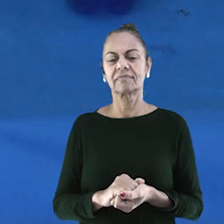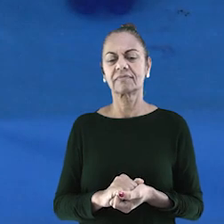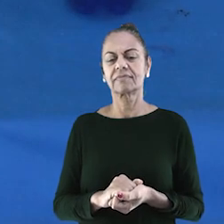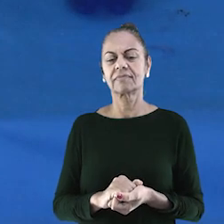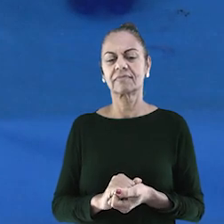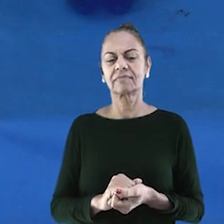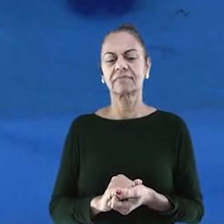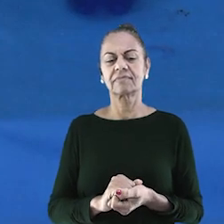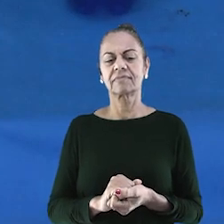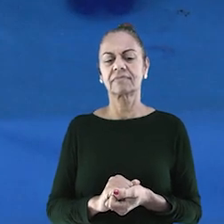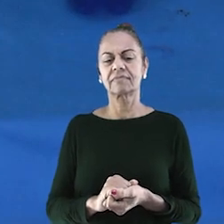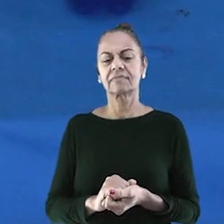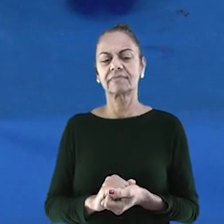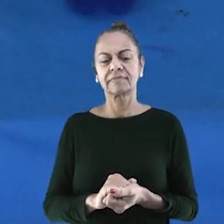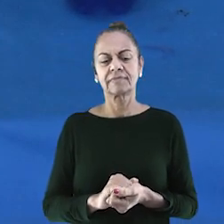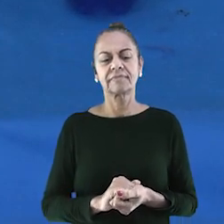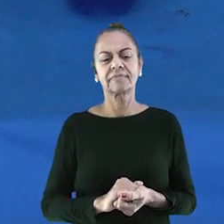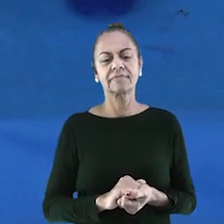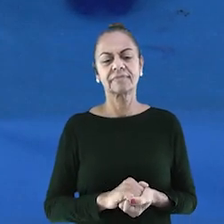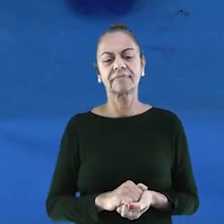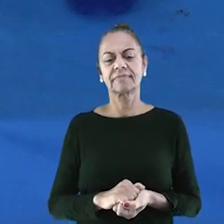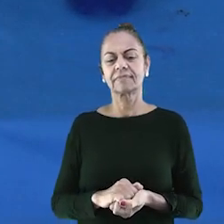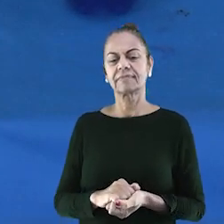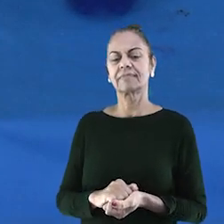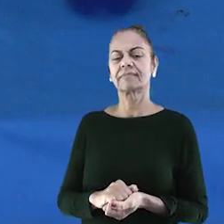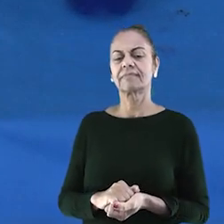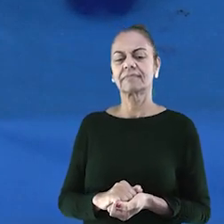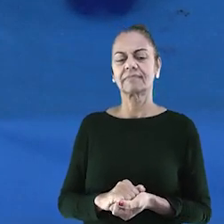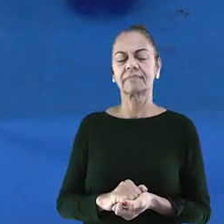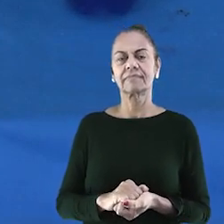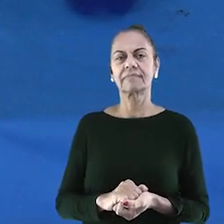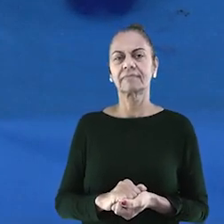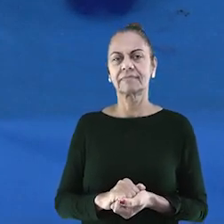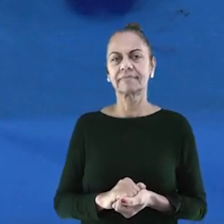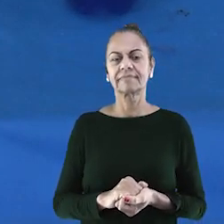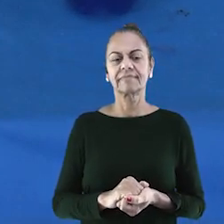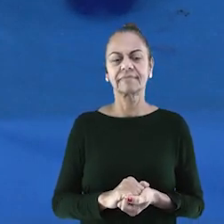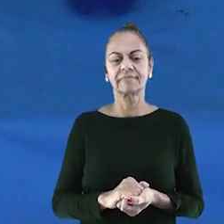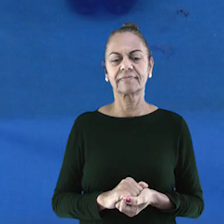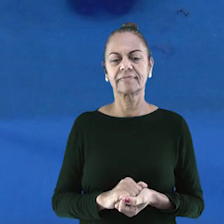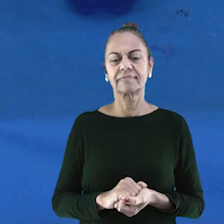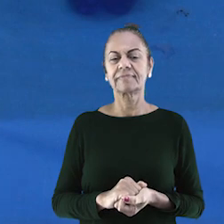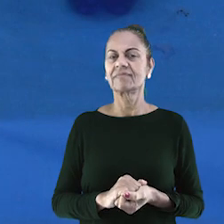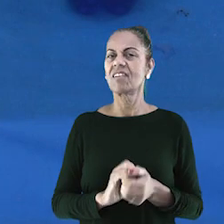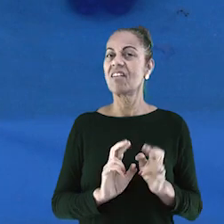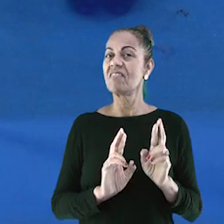Olha só, já não tem mais nenhum grãozinho aqui, ó. Tá todo mundo junto aqui.